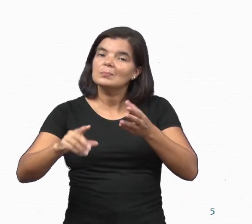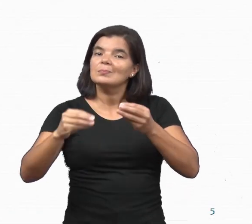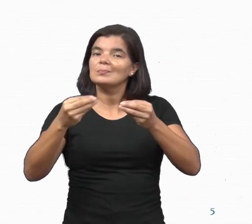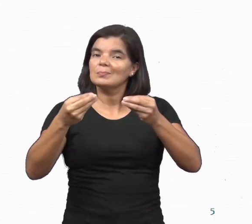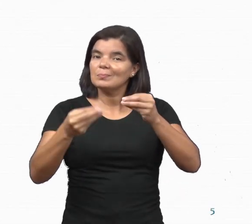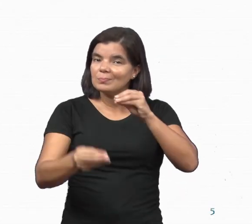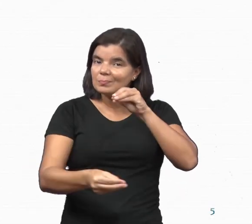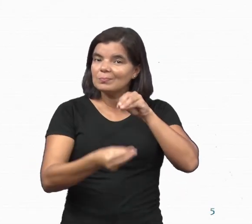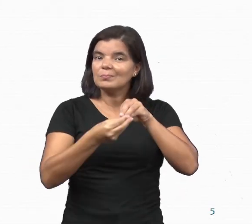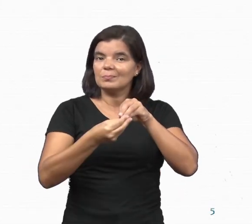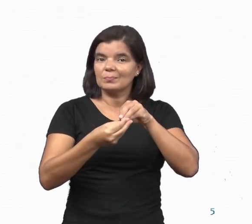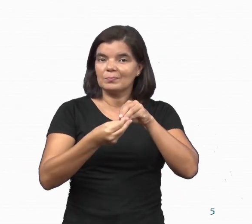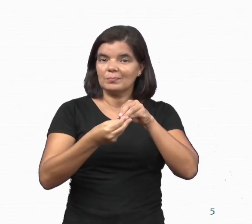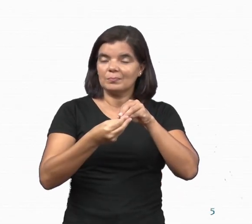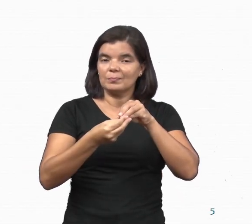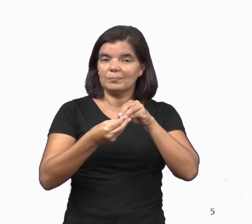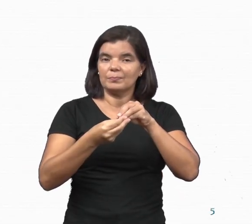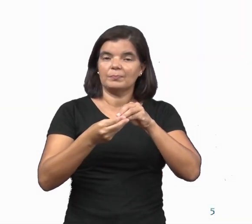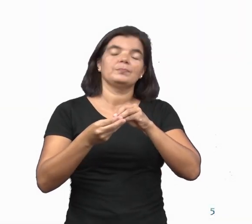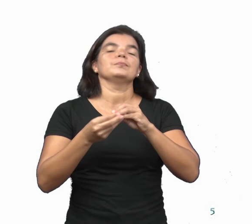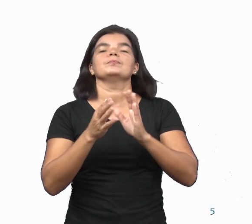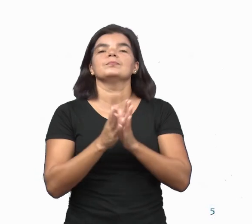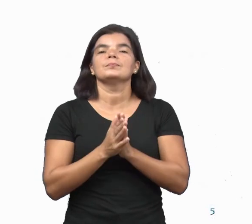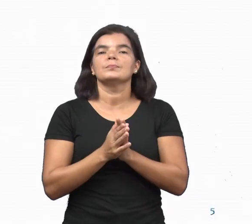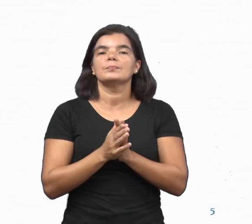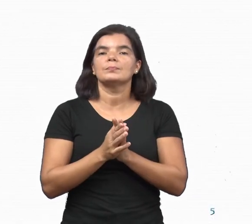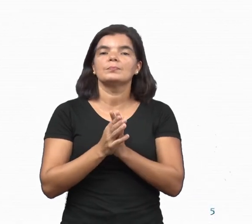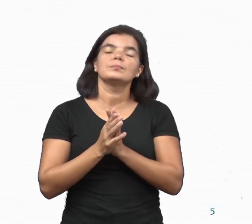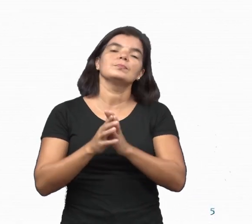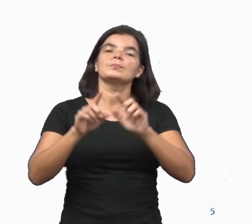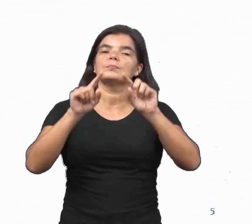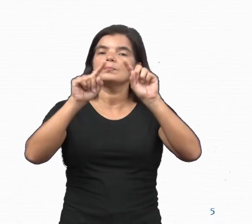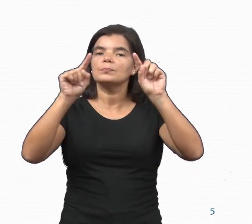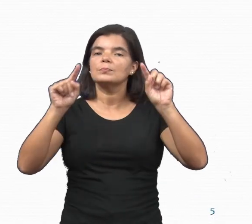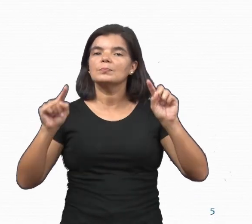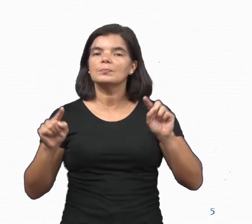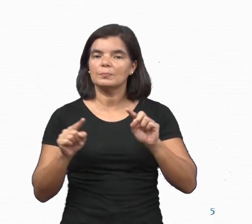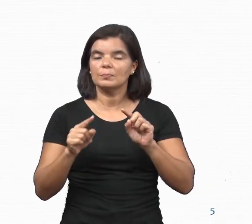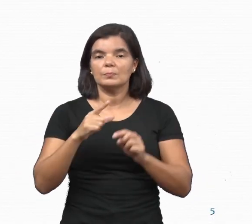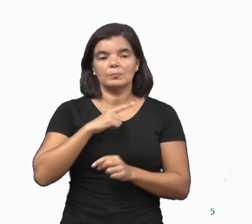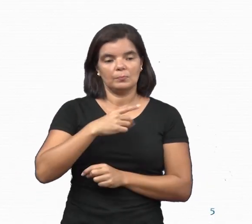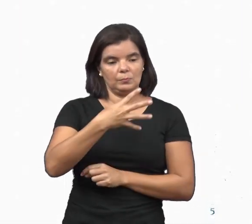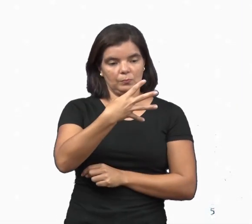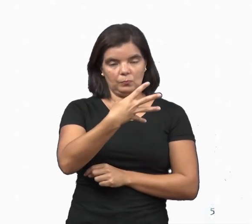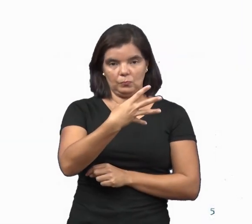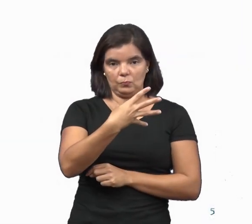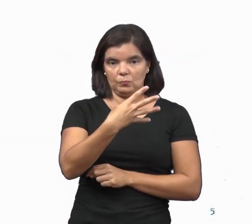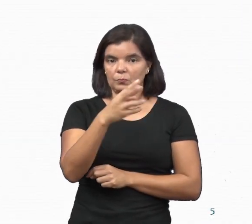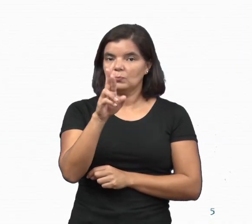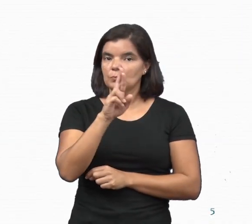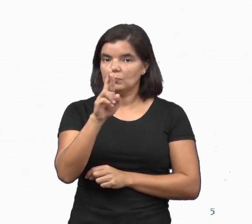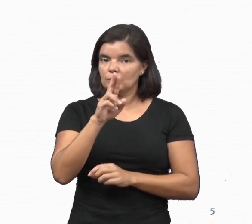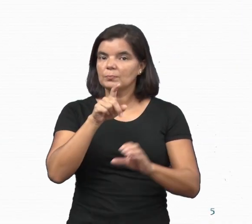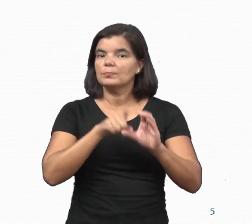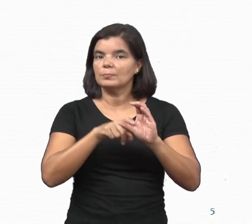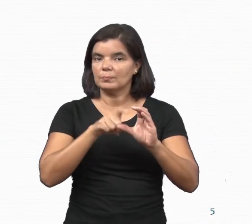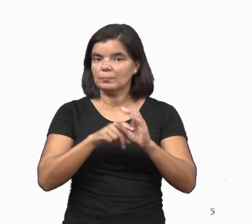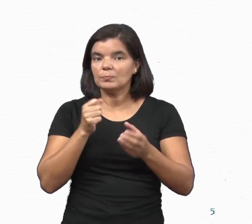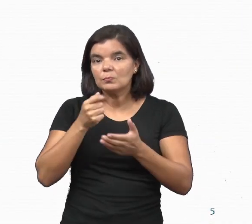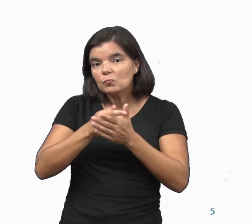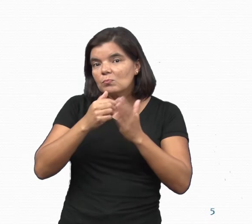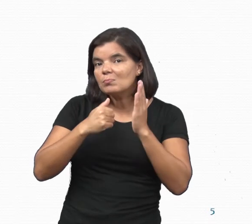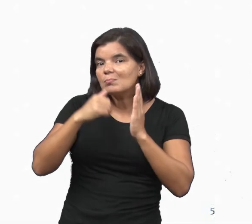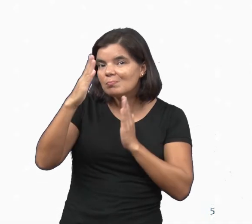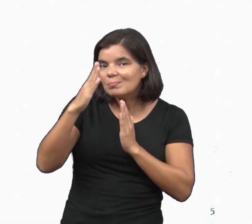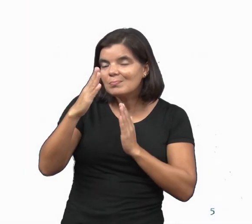que está dentro do colchetes. Menos 4, menos 2. Imagina assim, tu tem R$4 de dívida e tu vai lá e compra mais.